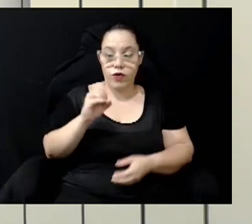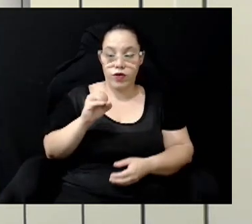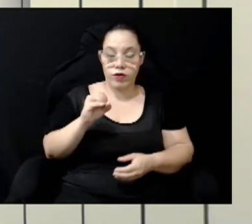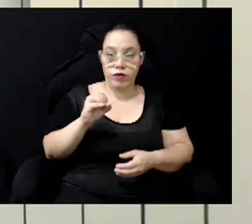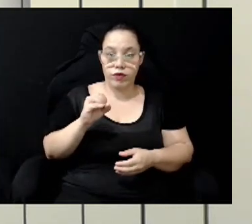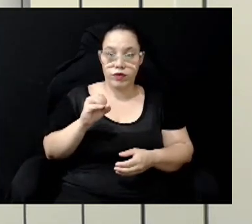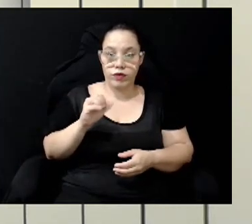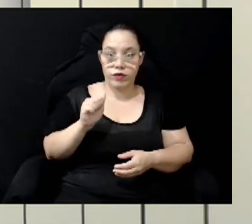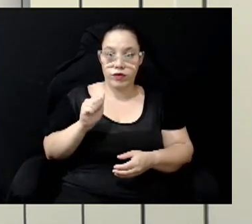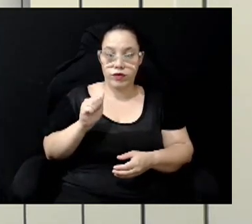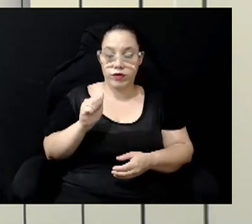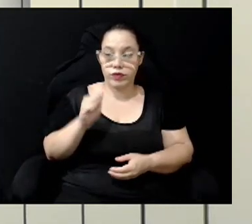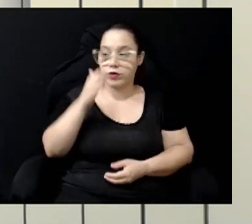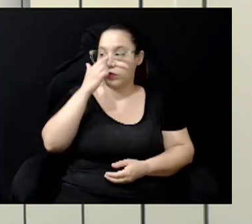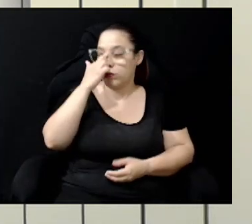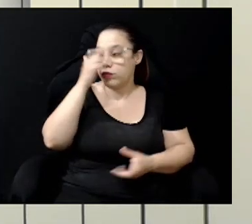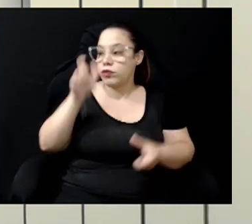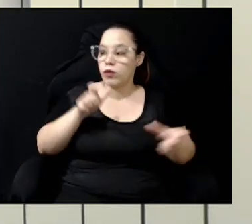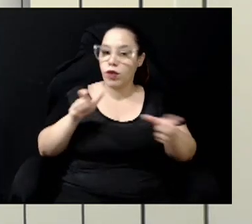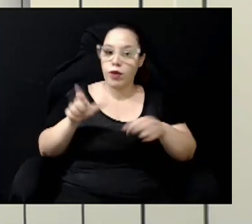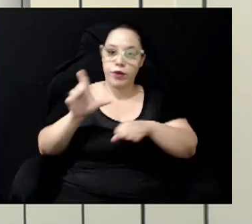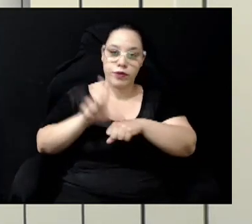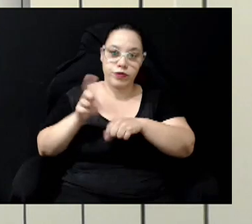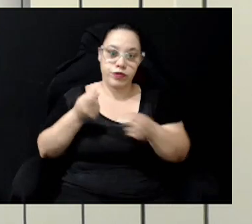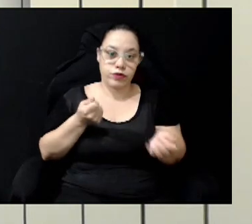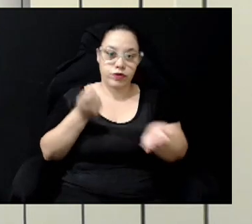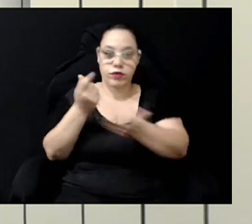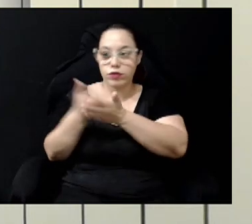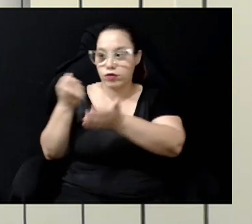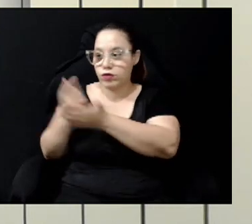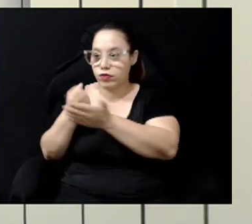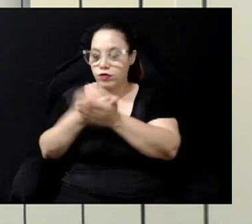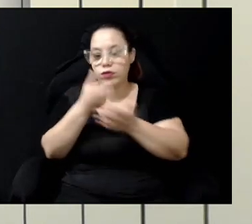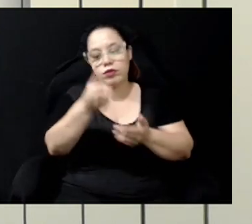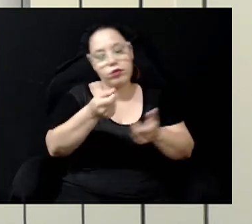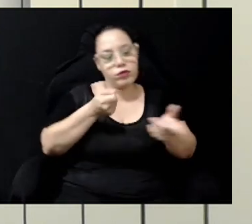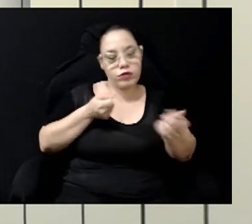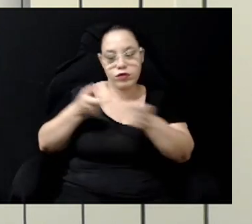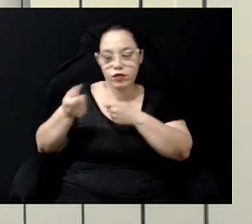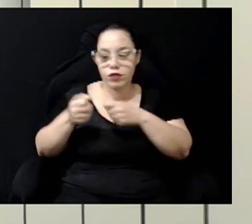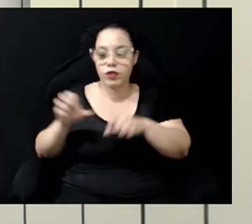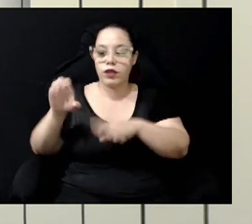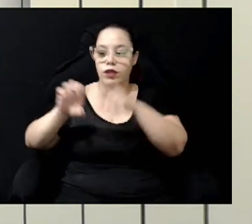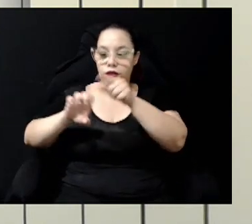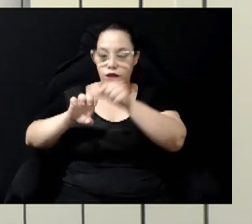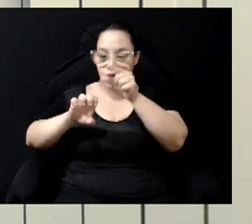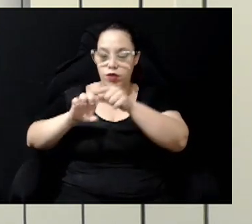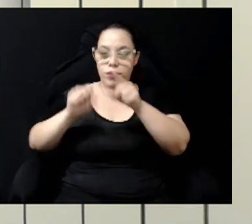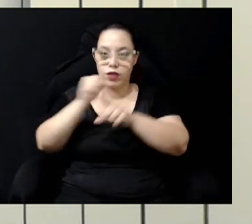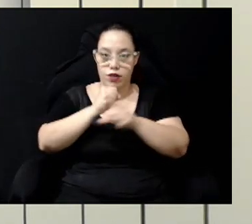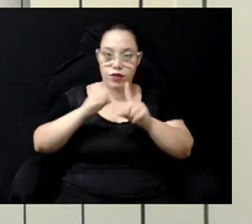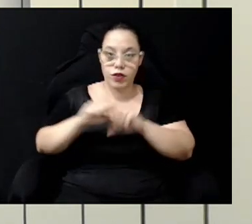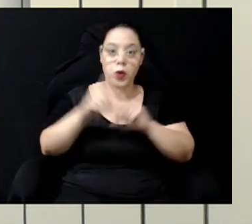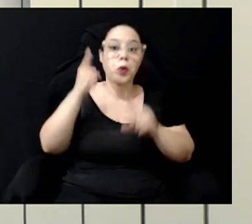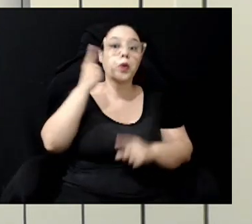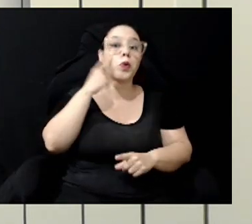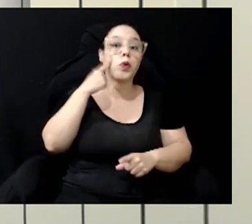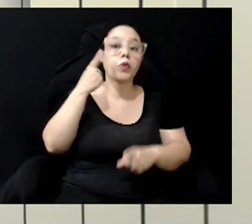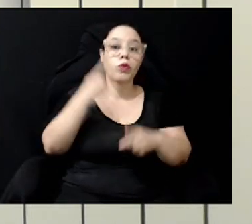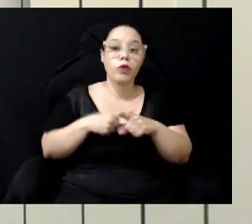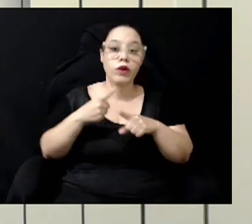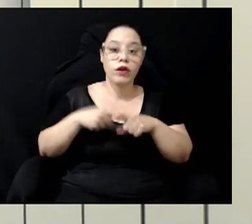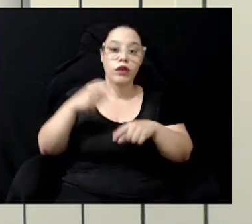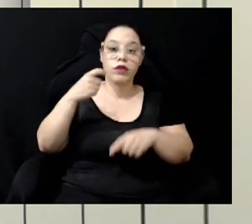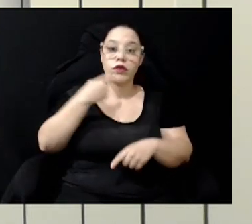pessoas comercializarem e consumirem de empreendedores sociais. Vamos ver porque de Campinas o